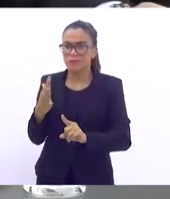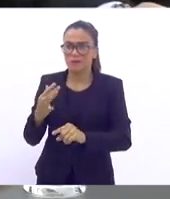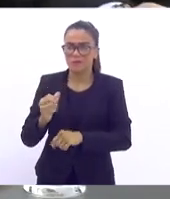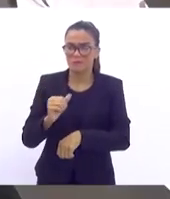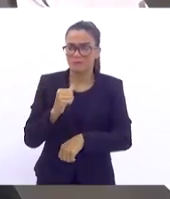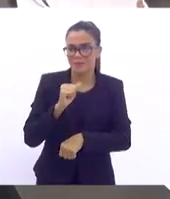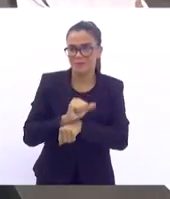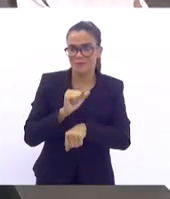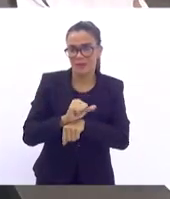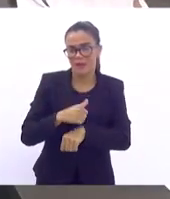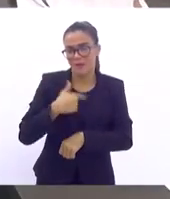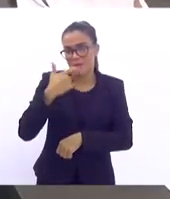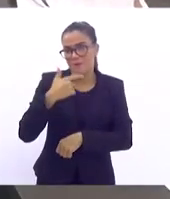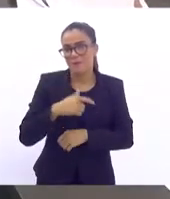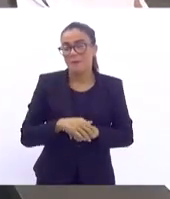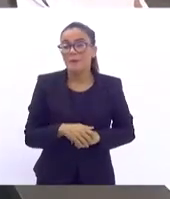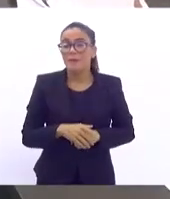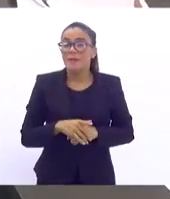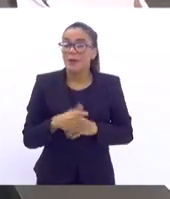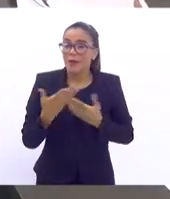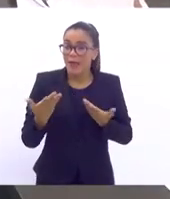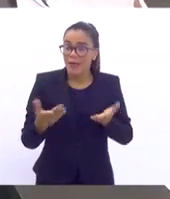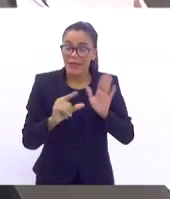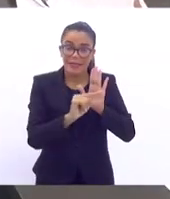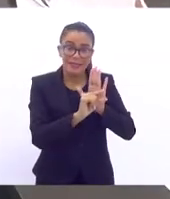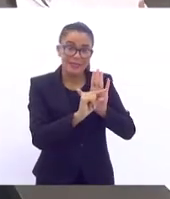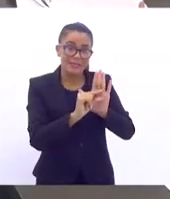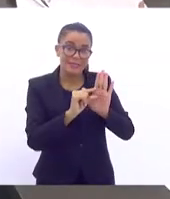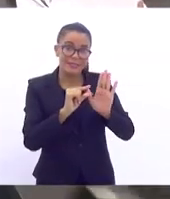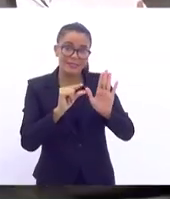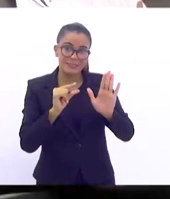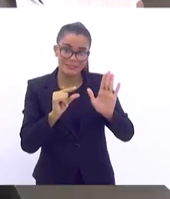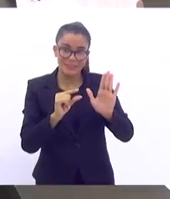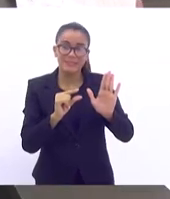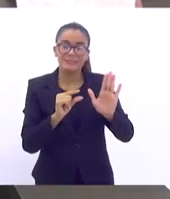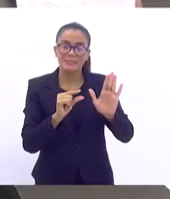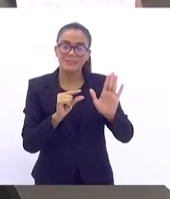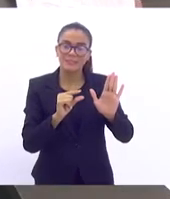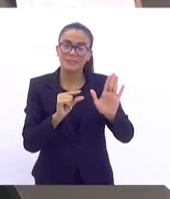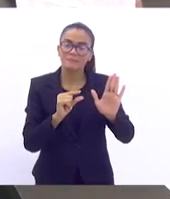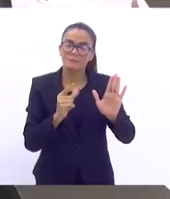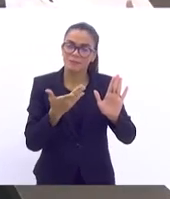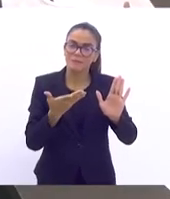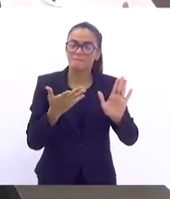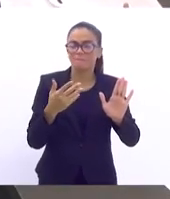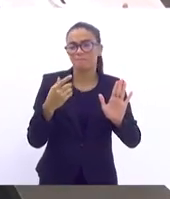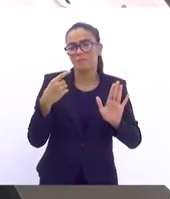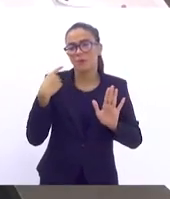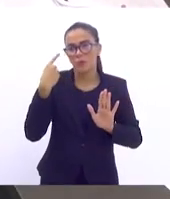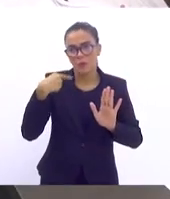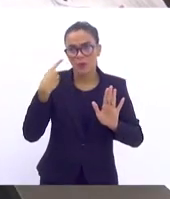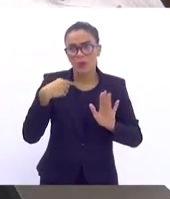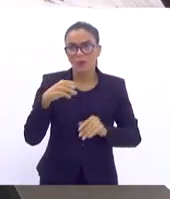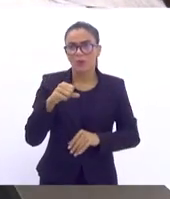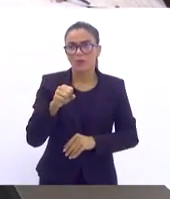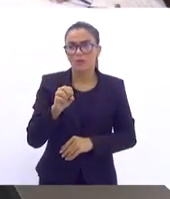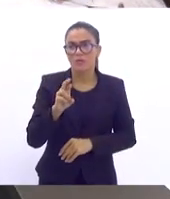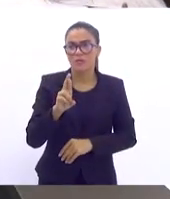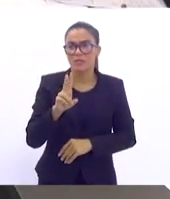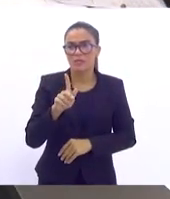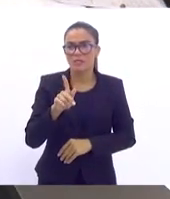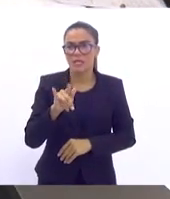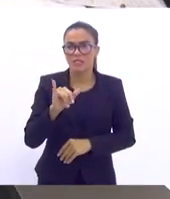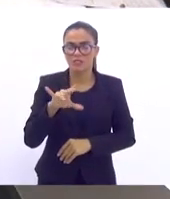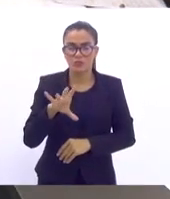então essa emenda já aderir a proposta do deputado do doutor Serginho que ela tem que